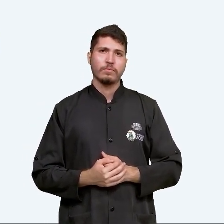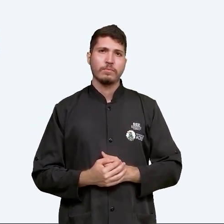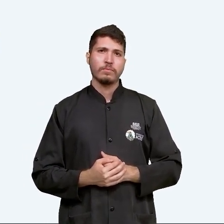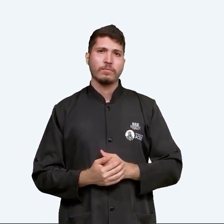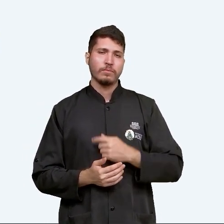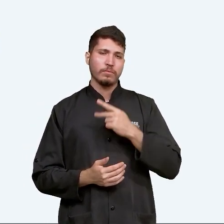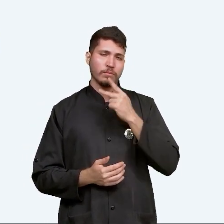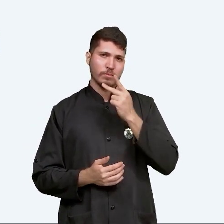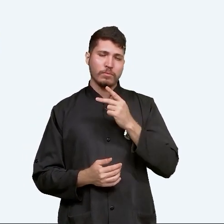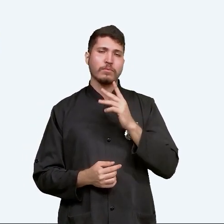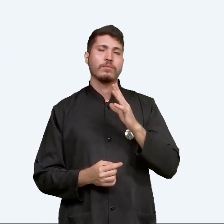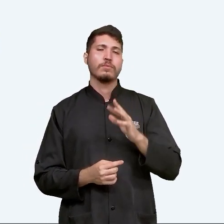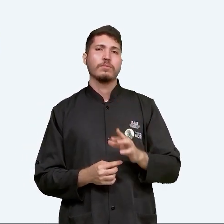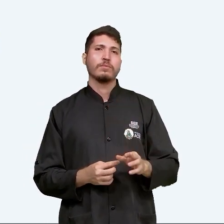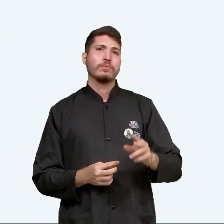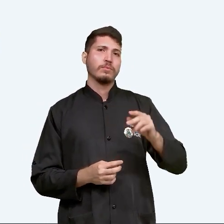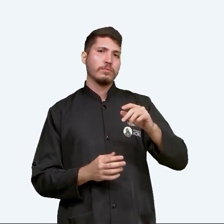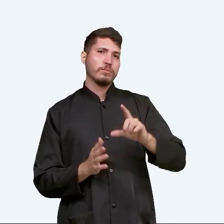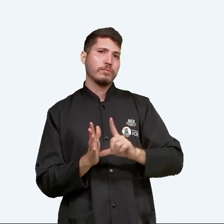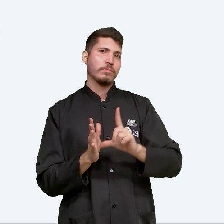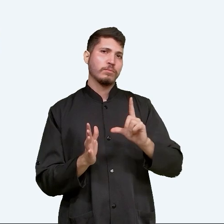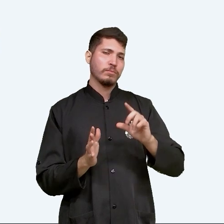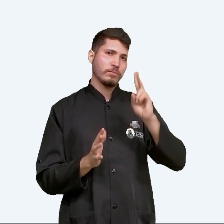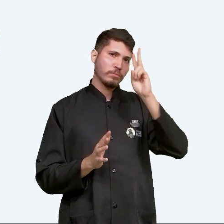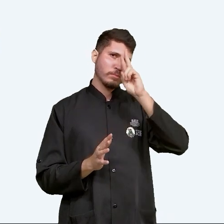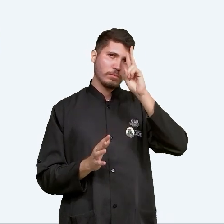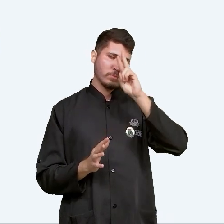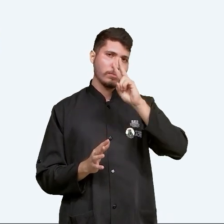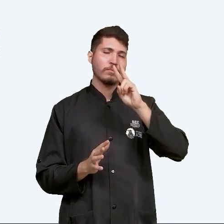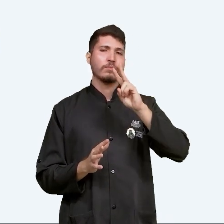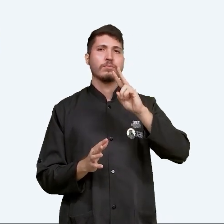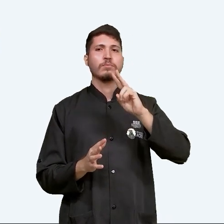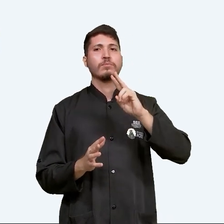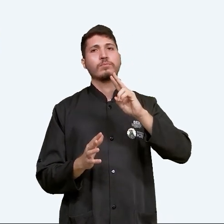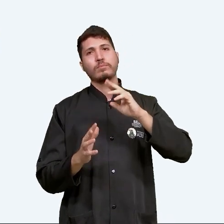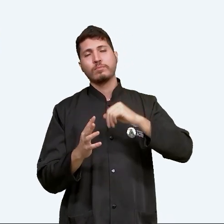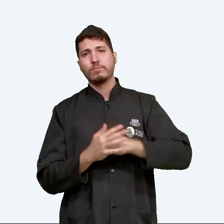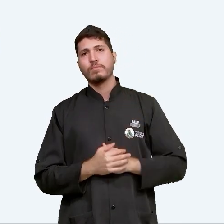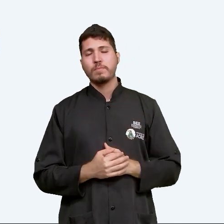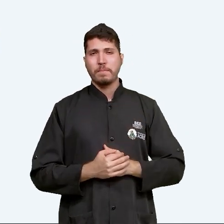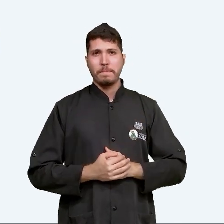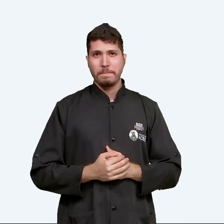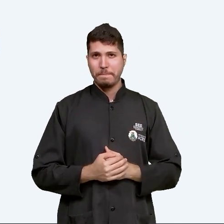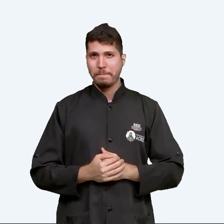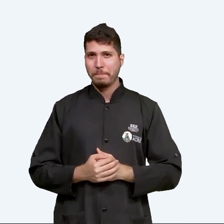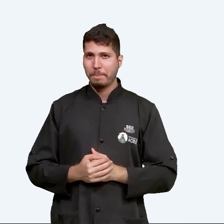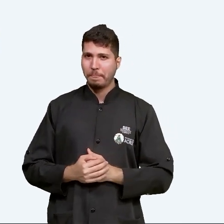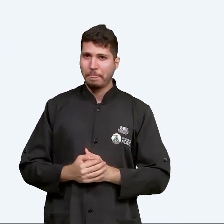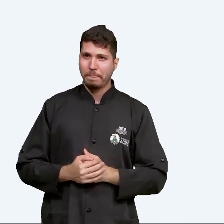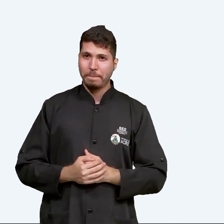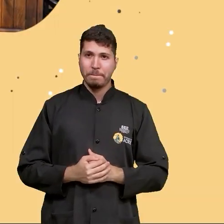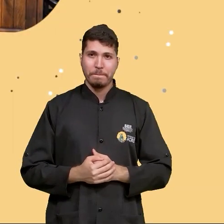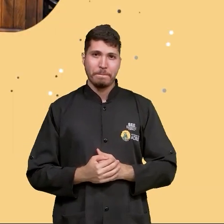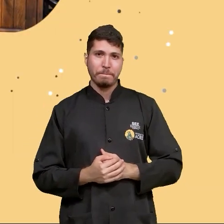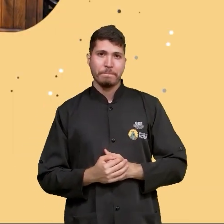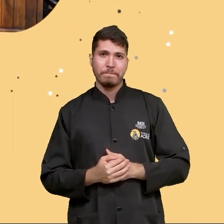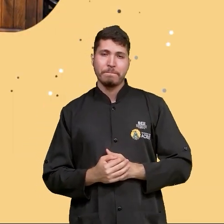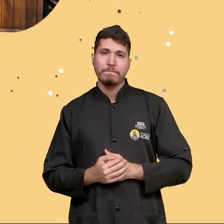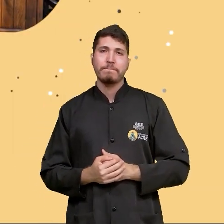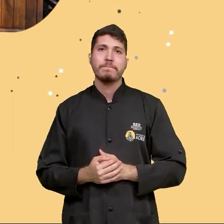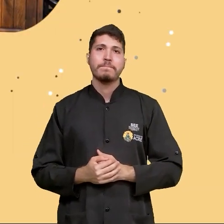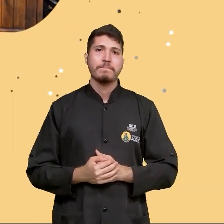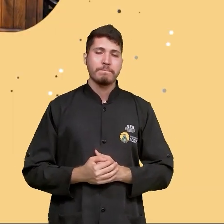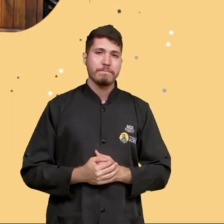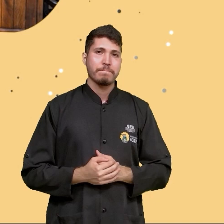artes visuais e da música. Vamos então para a nossa resposta, vamos ver se você acertou.